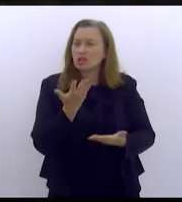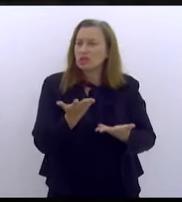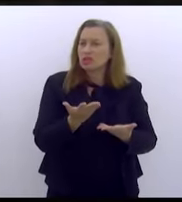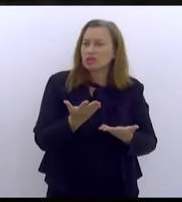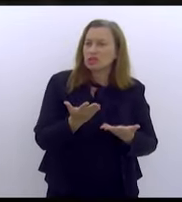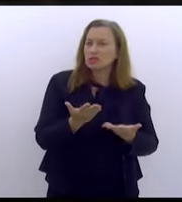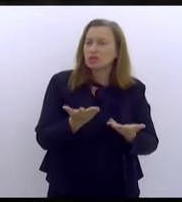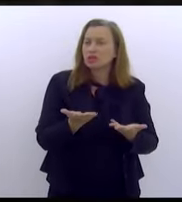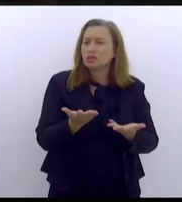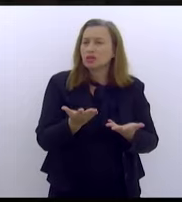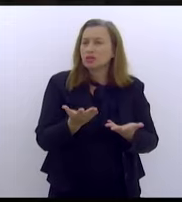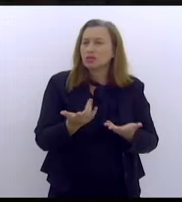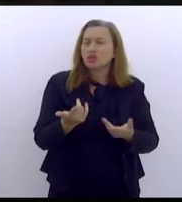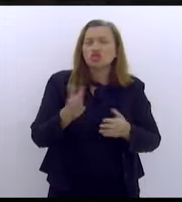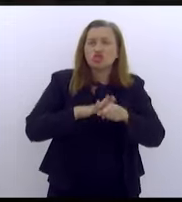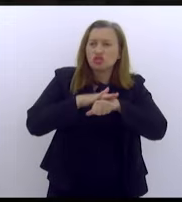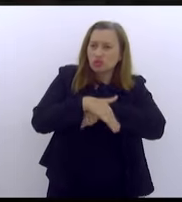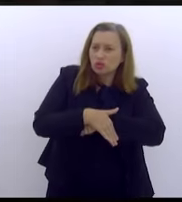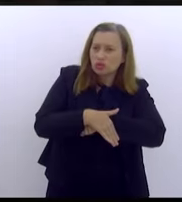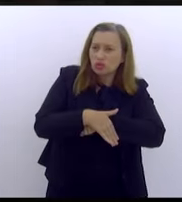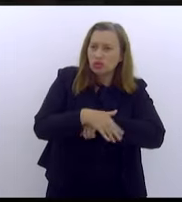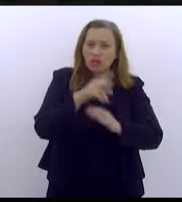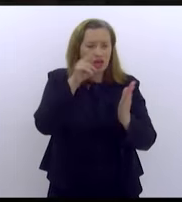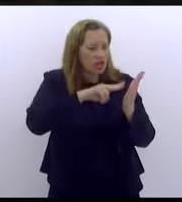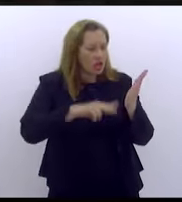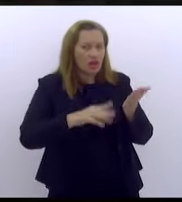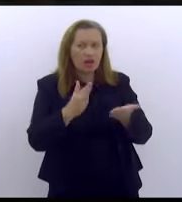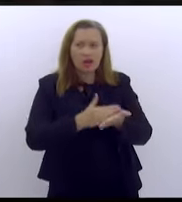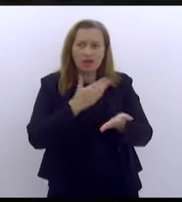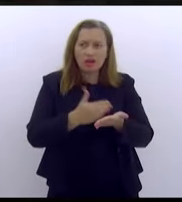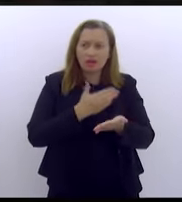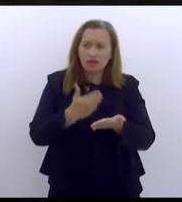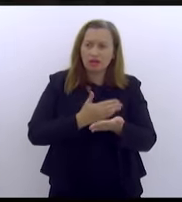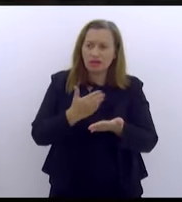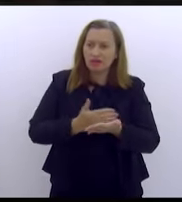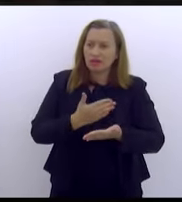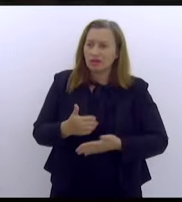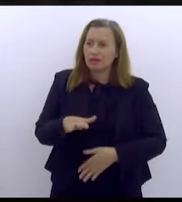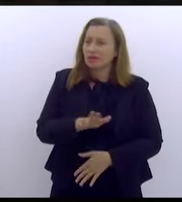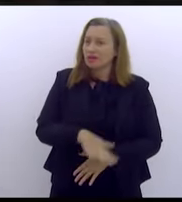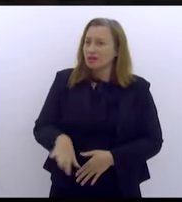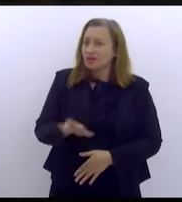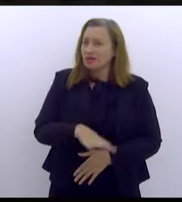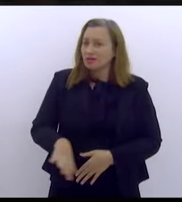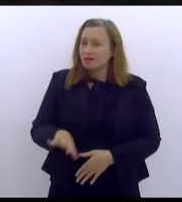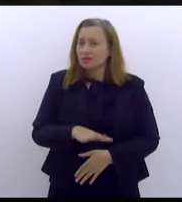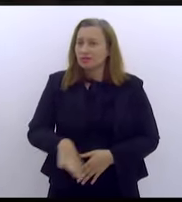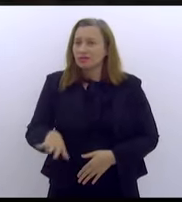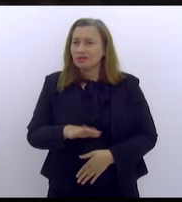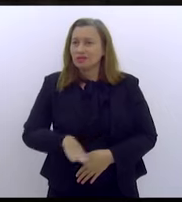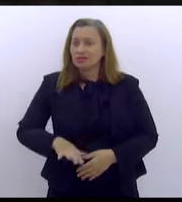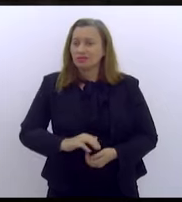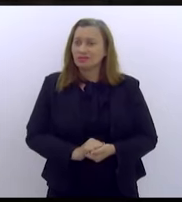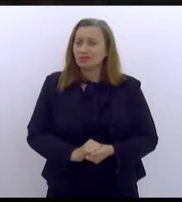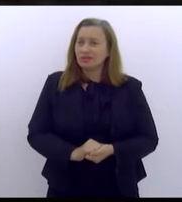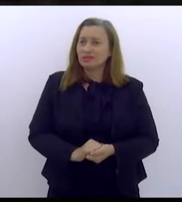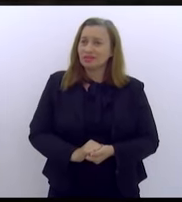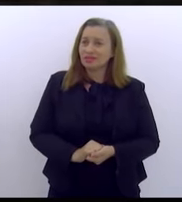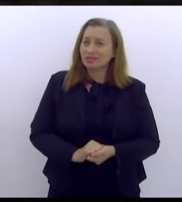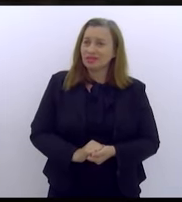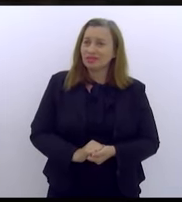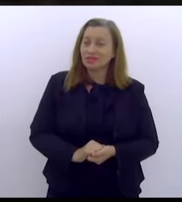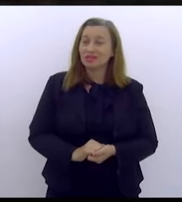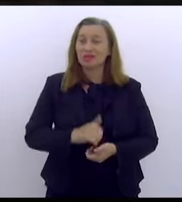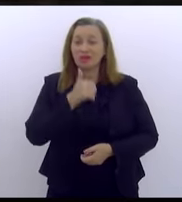fazer lanche, de noite, ler o livro para a criança. Ou seja, são tarefas em que a gente considera essas